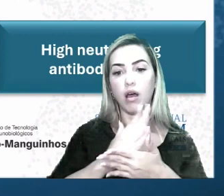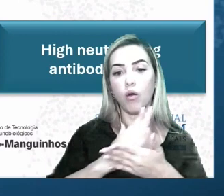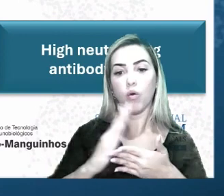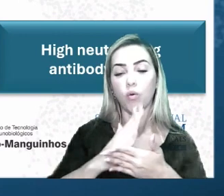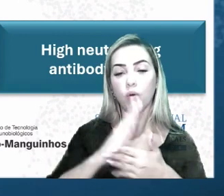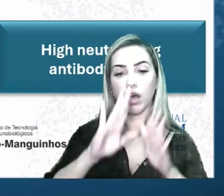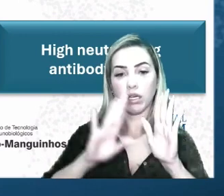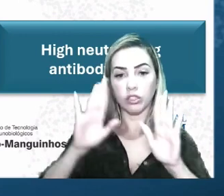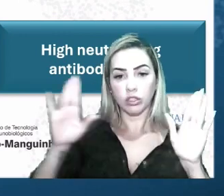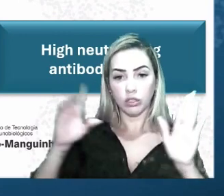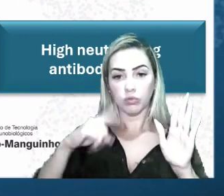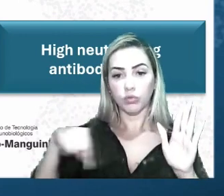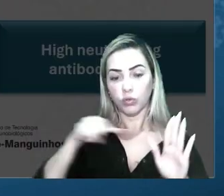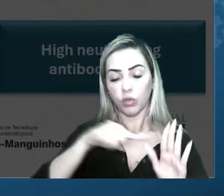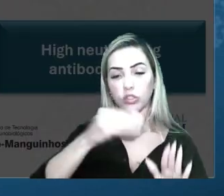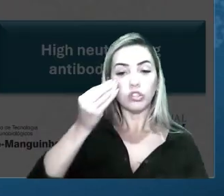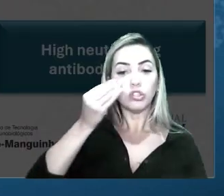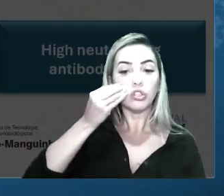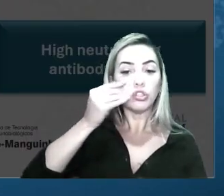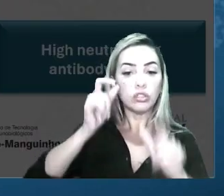nós testamos